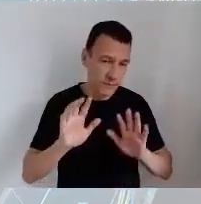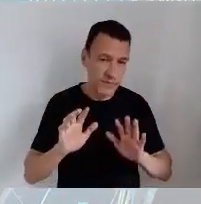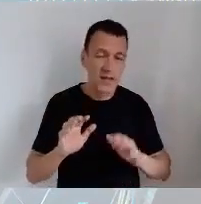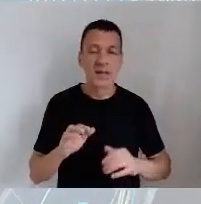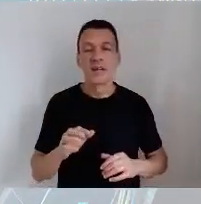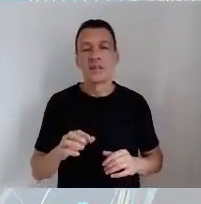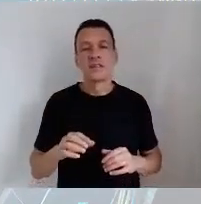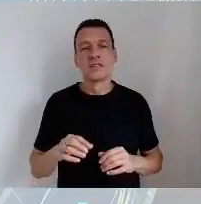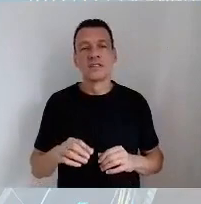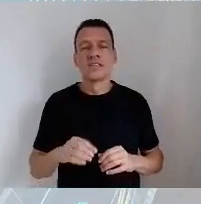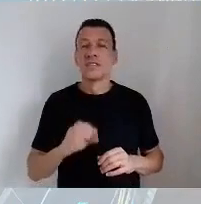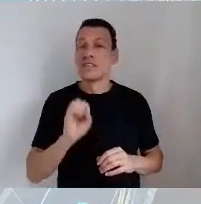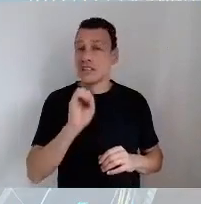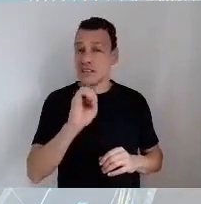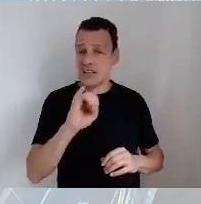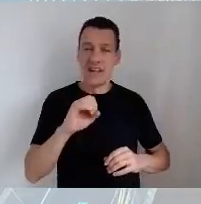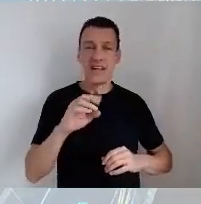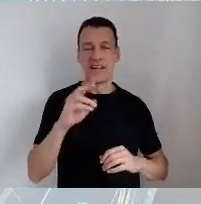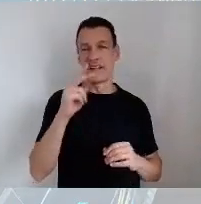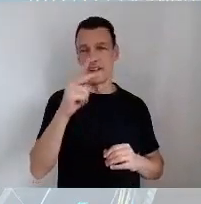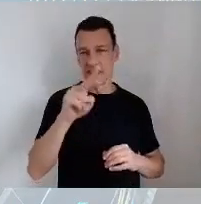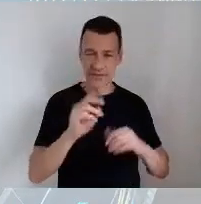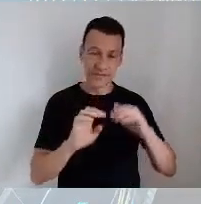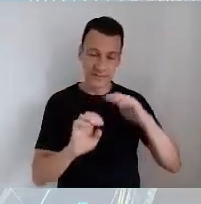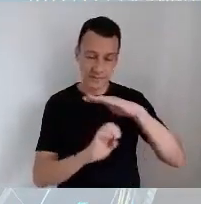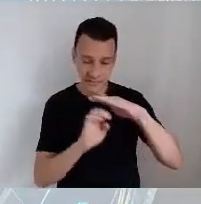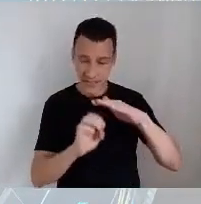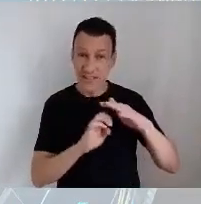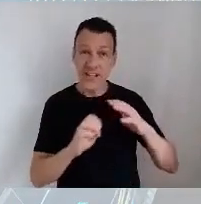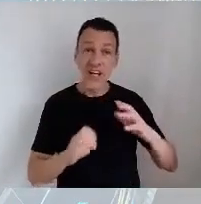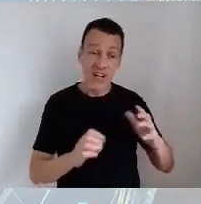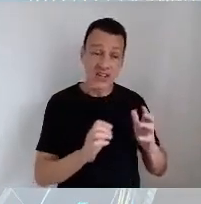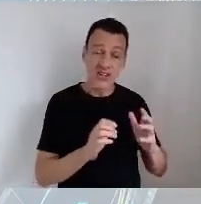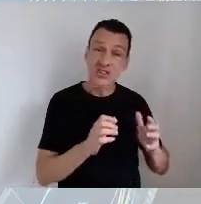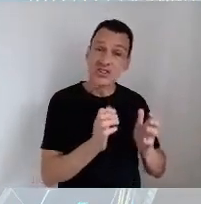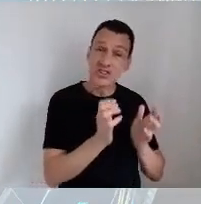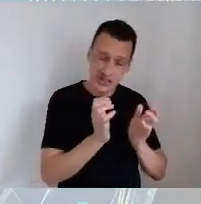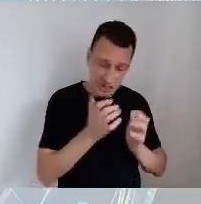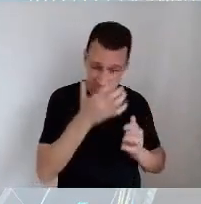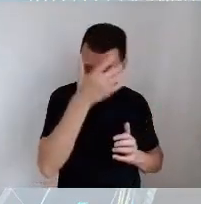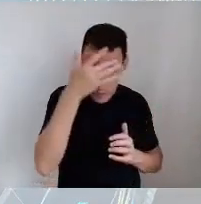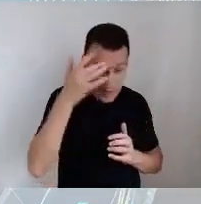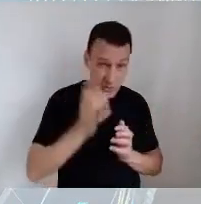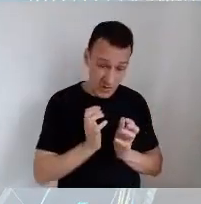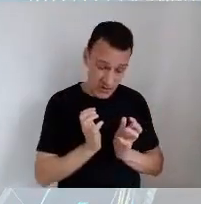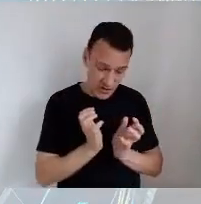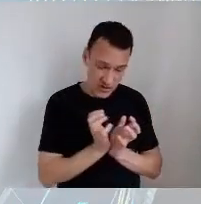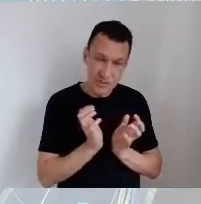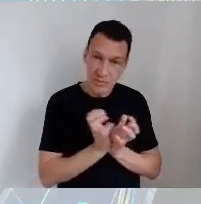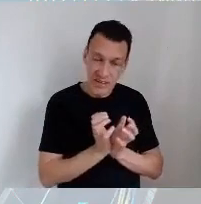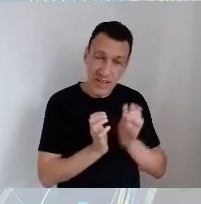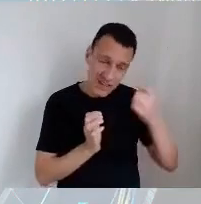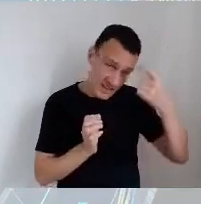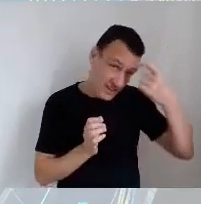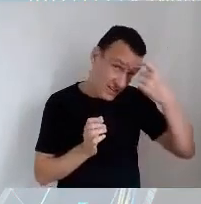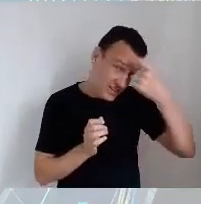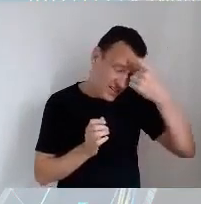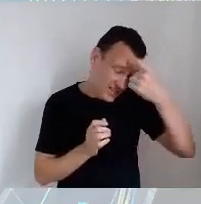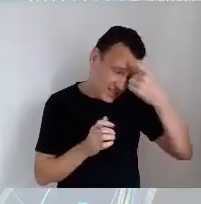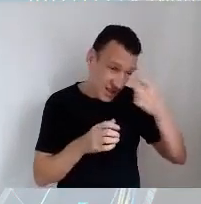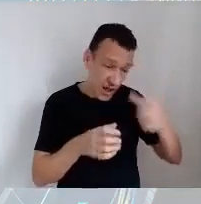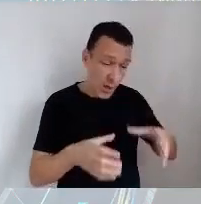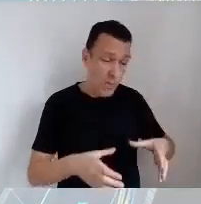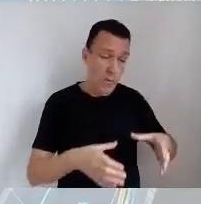você tem uma empresa com um time monolítico um time monolítico jamais vai produzir uma boa definição de